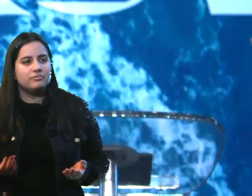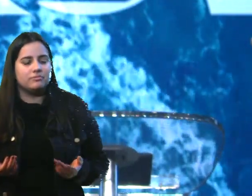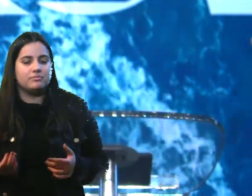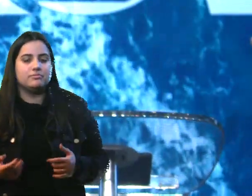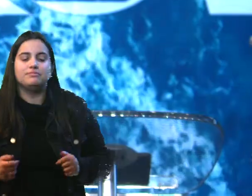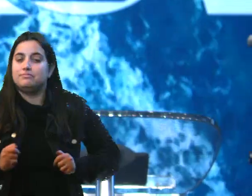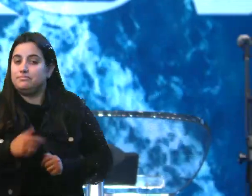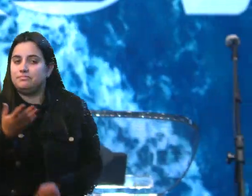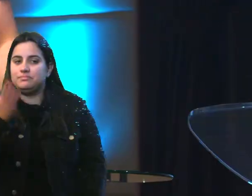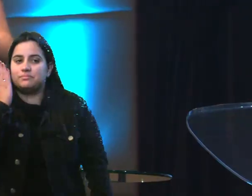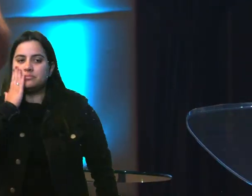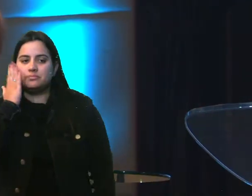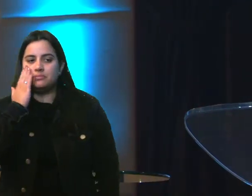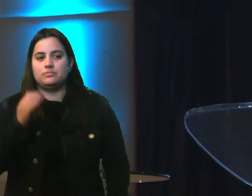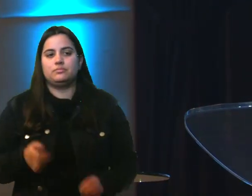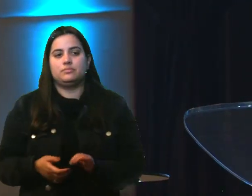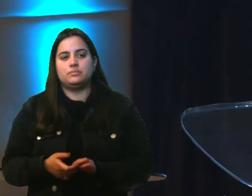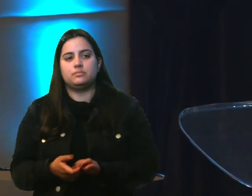Sabe?